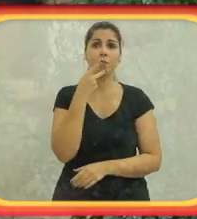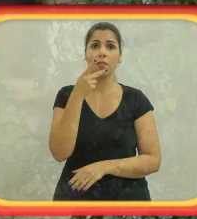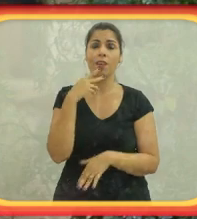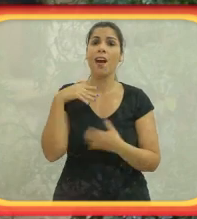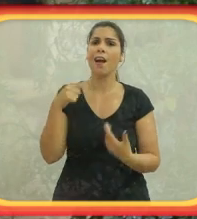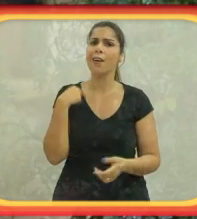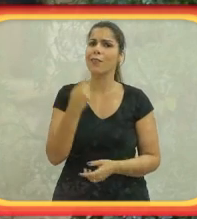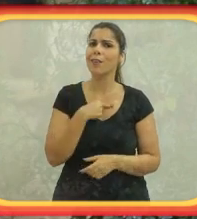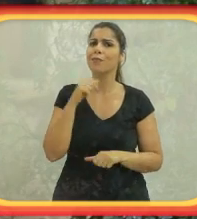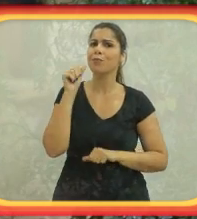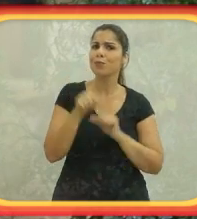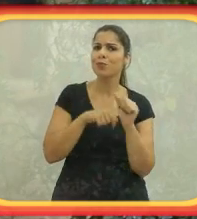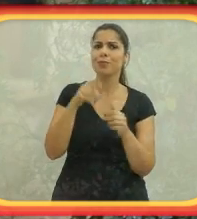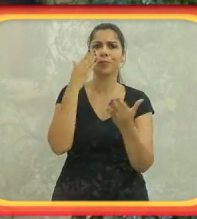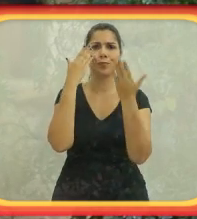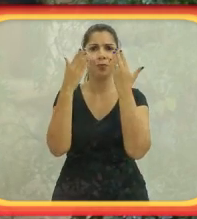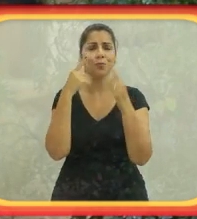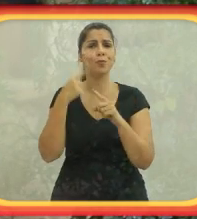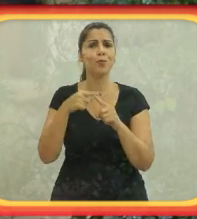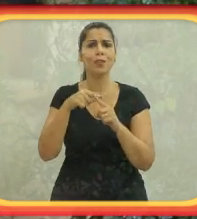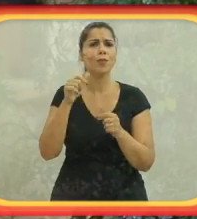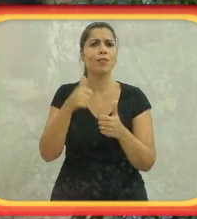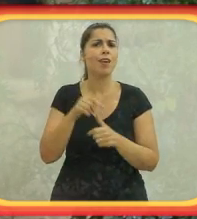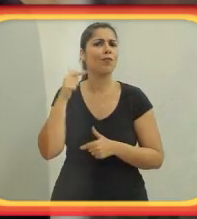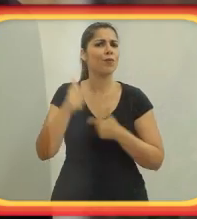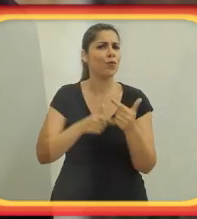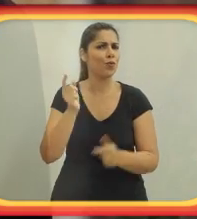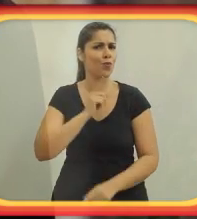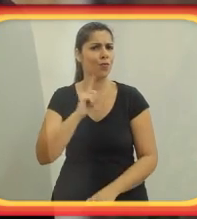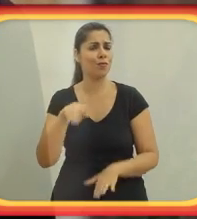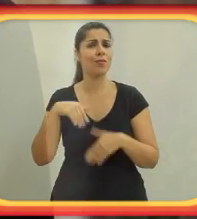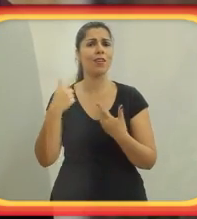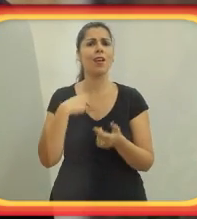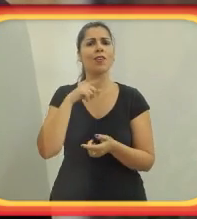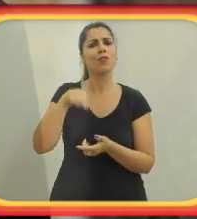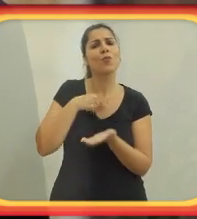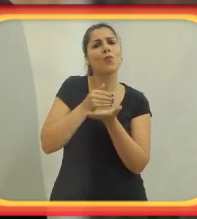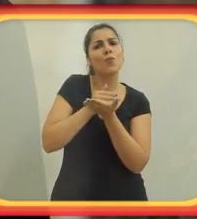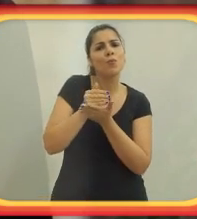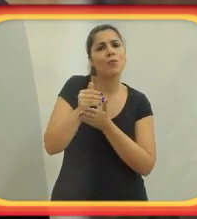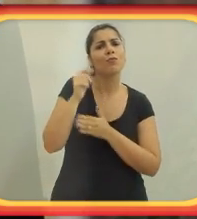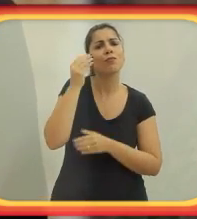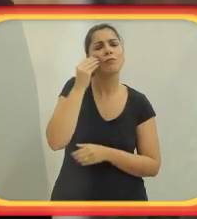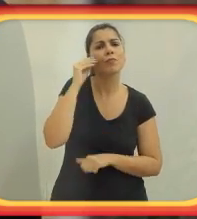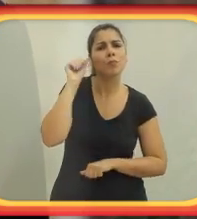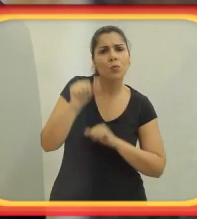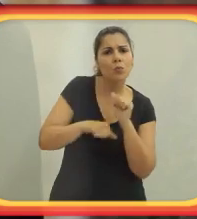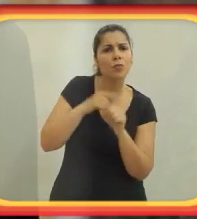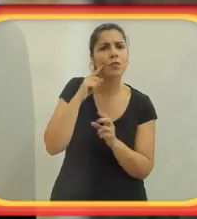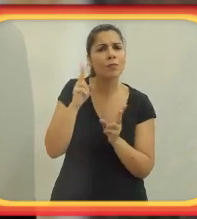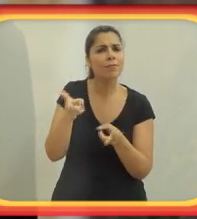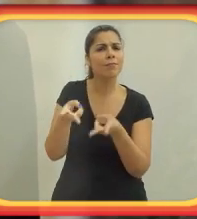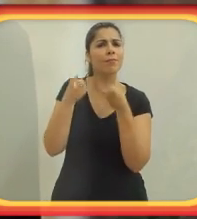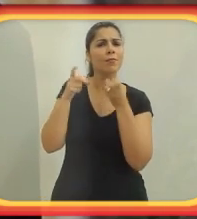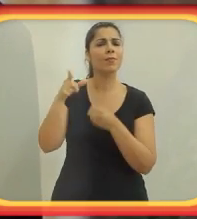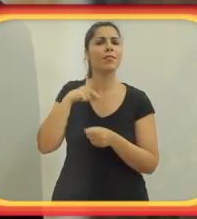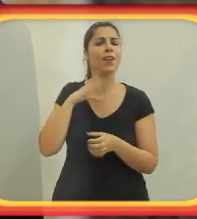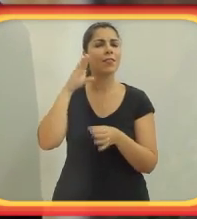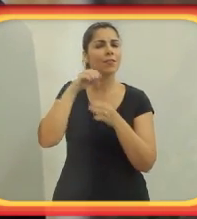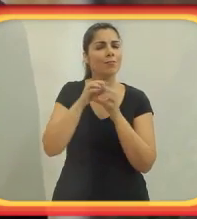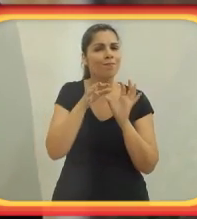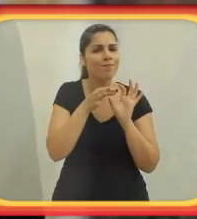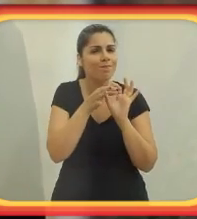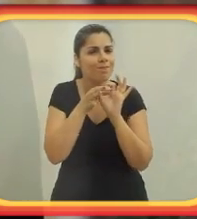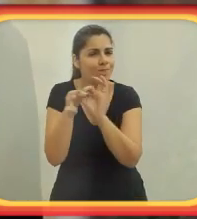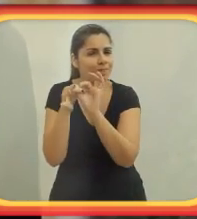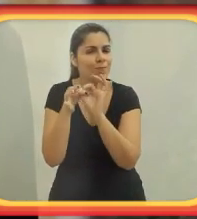né? E aí fomos procurar uma psicóloga e, de repente, o Sérgio falou assim, vamos mudar de psicóloga, porque